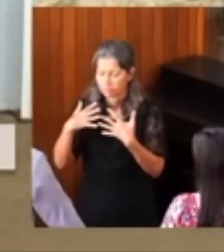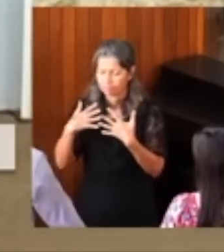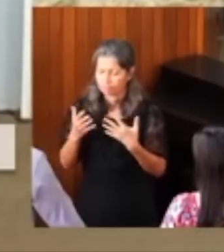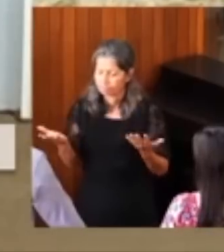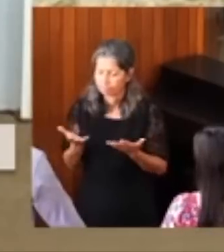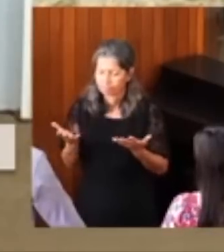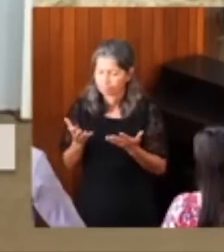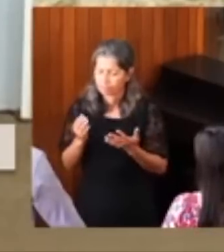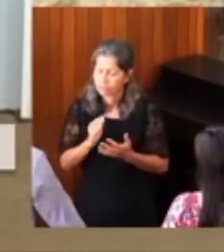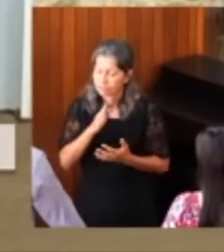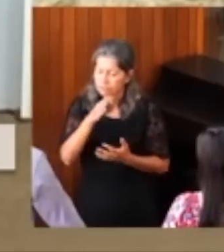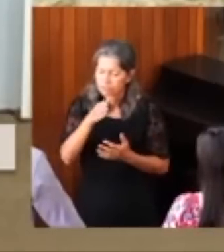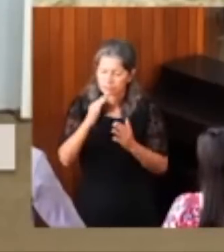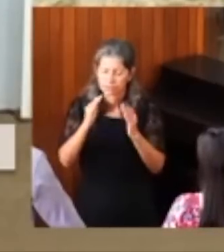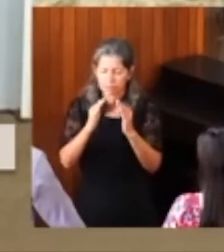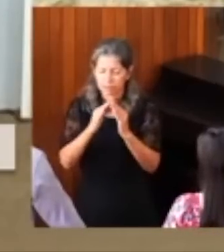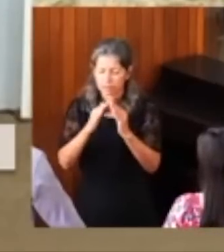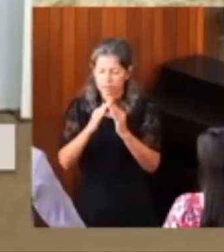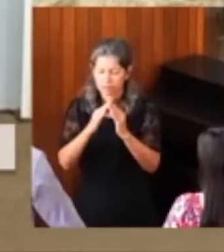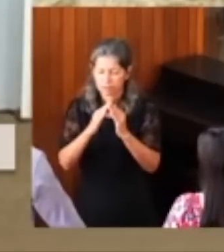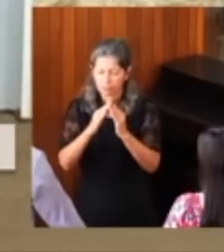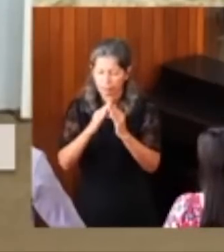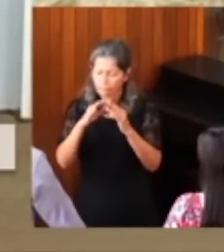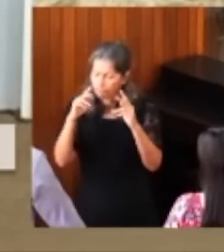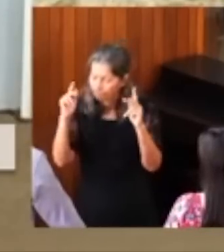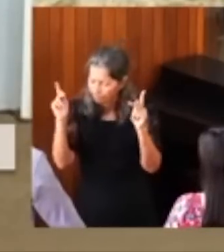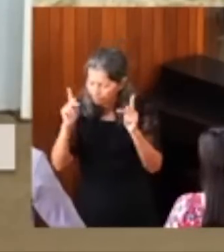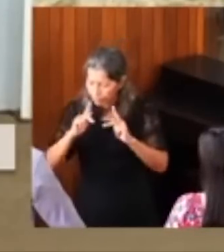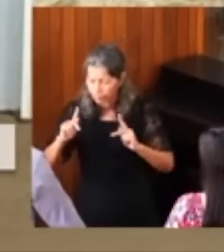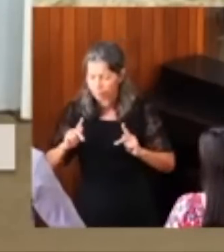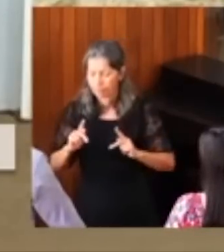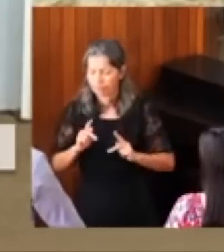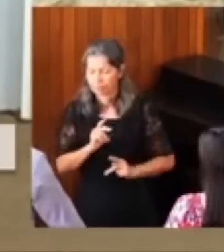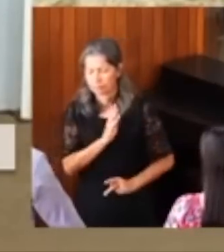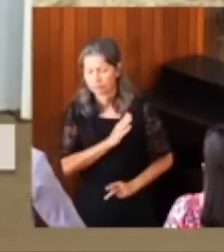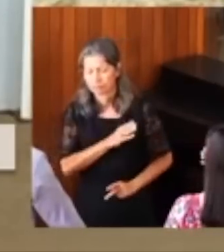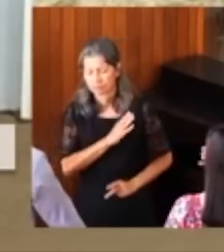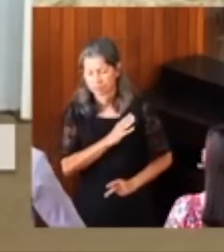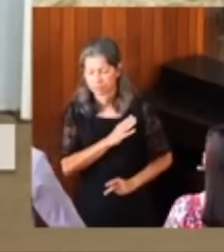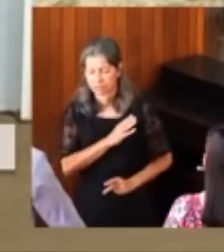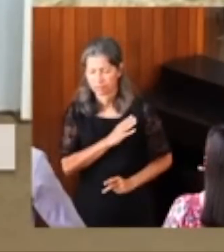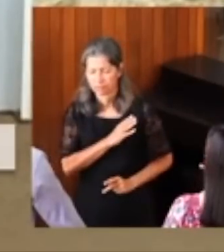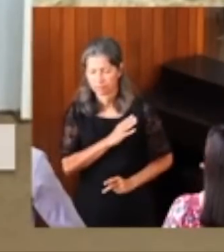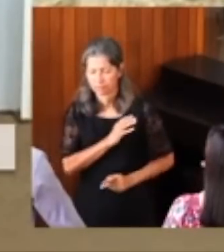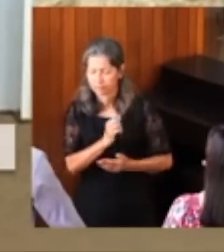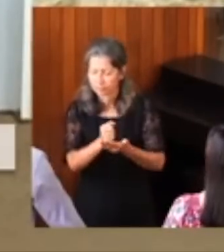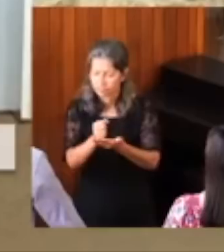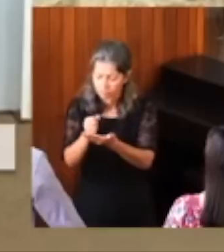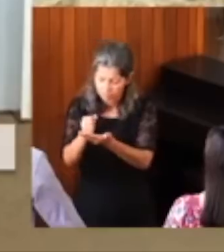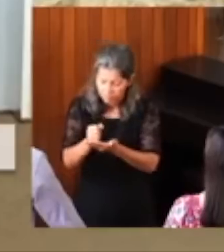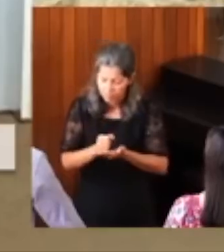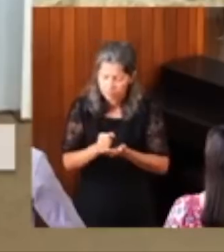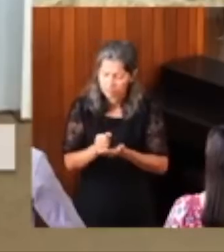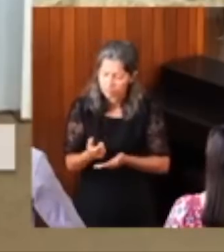presença e a Tua paz no nosso coração e traze-nos de volta aqui às 4h da tarde, para mais um estudo da